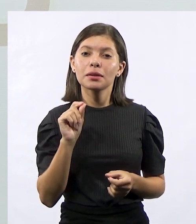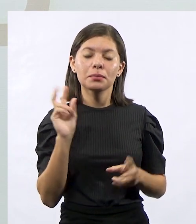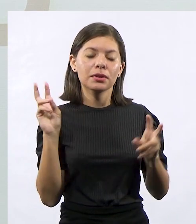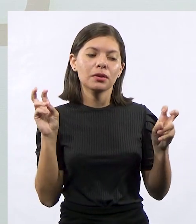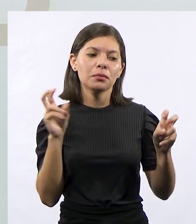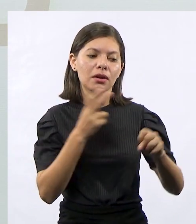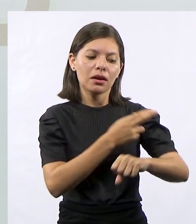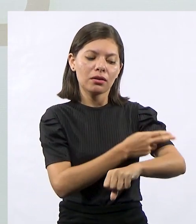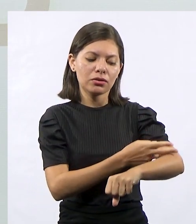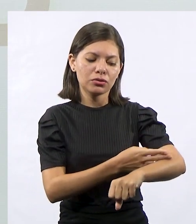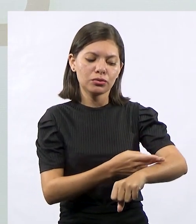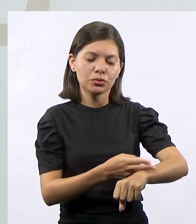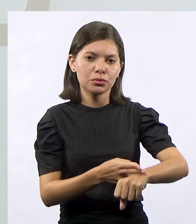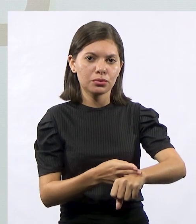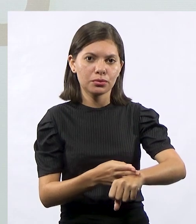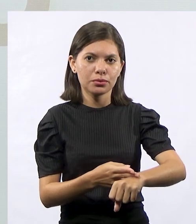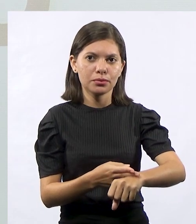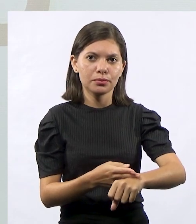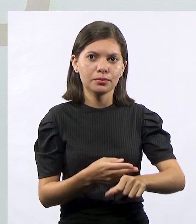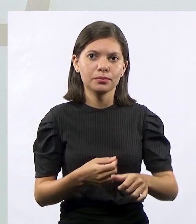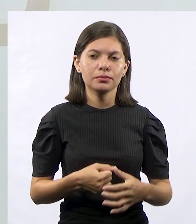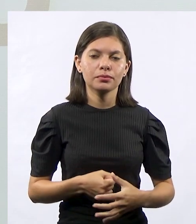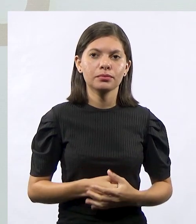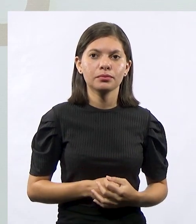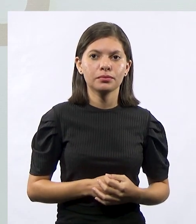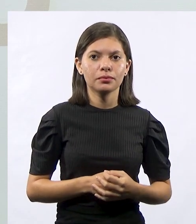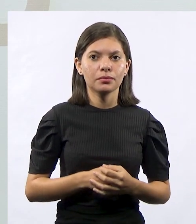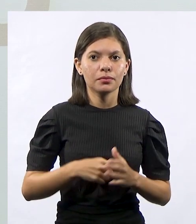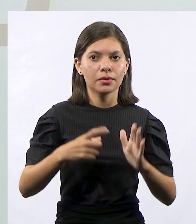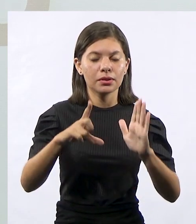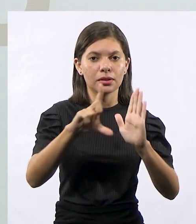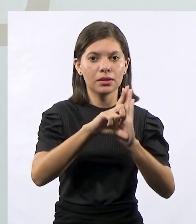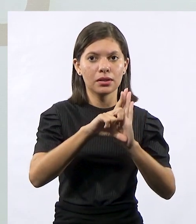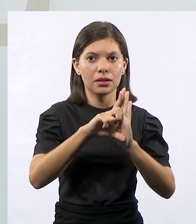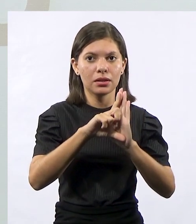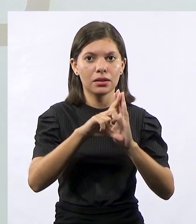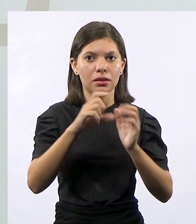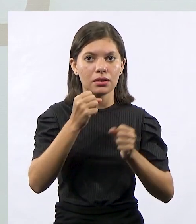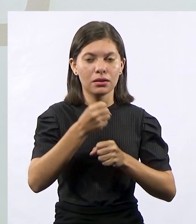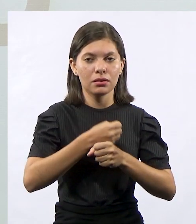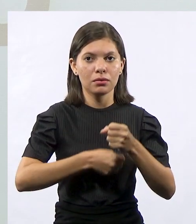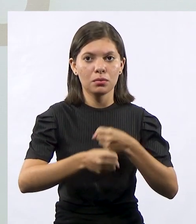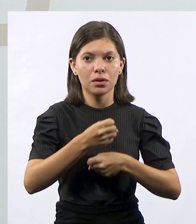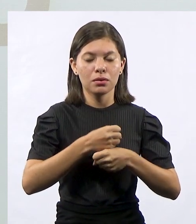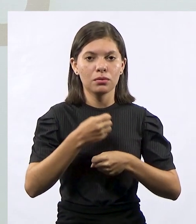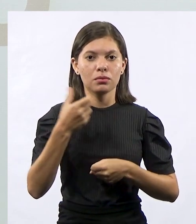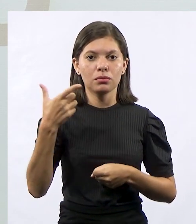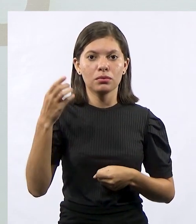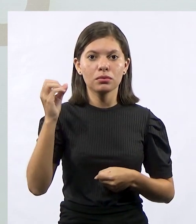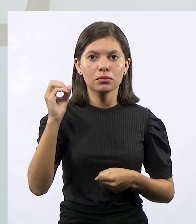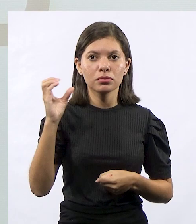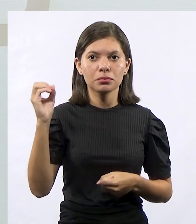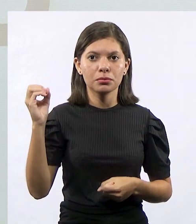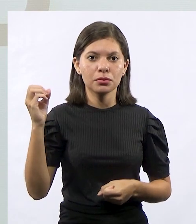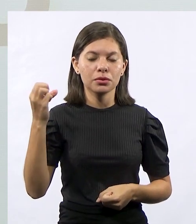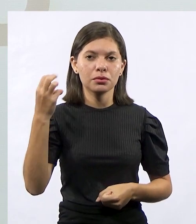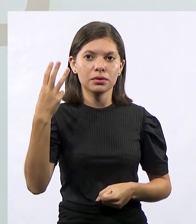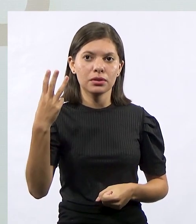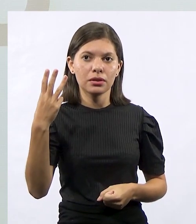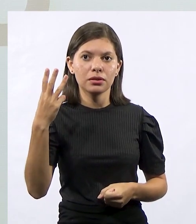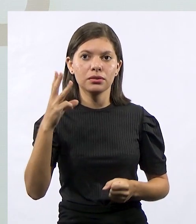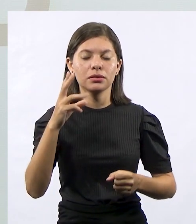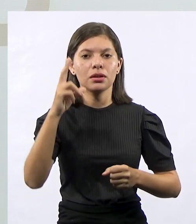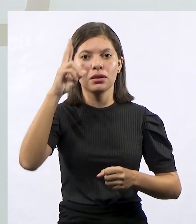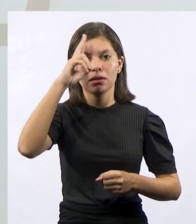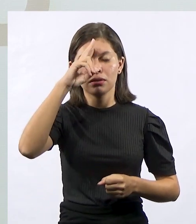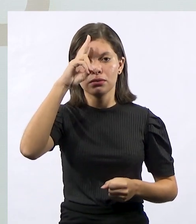questões étnico-raciais, elas depois são regulamentadas pela lei lá em 2003, com a